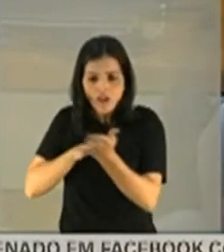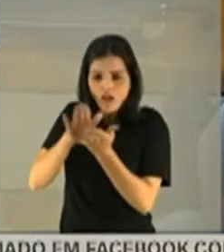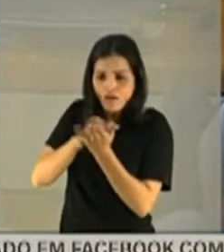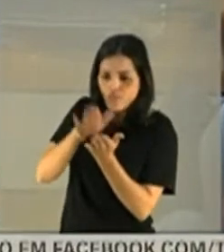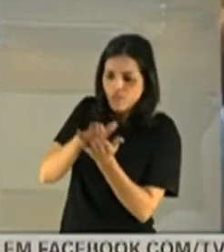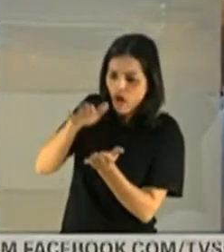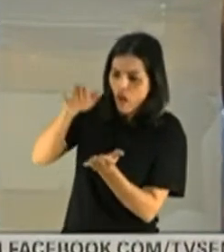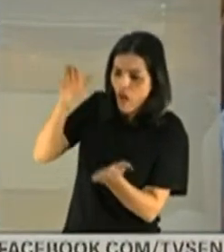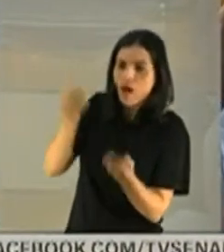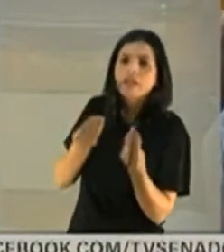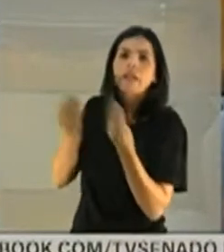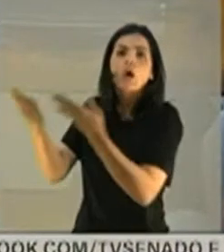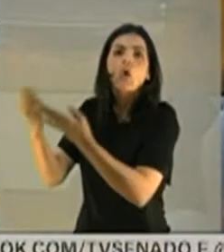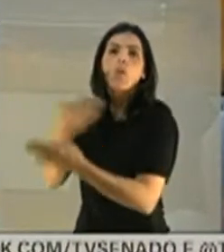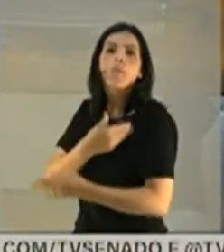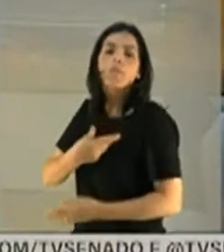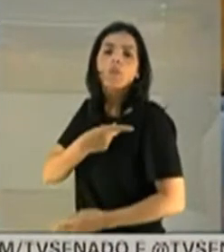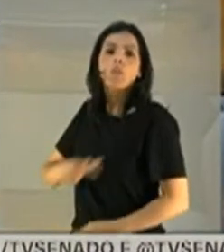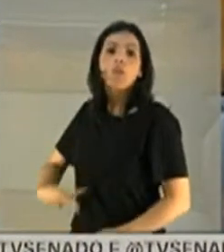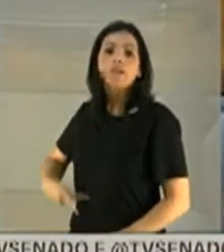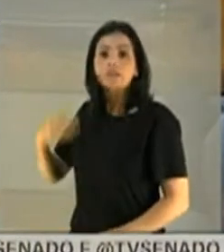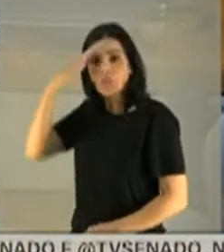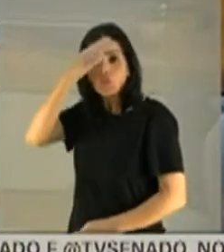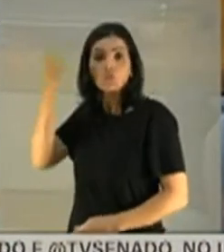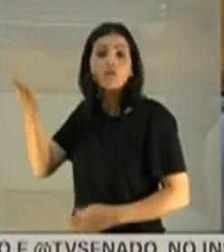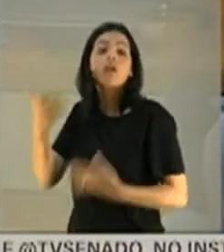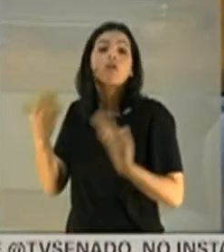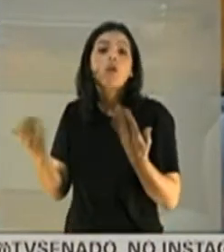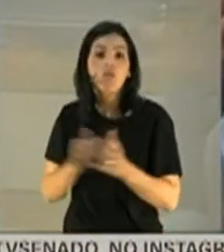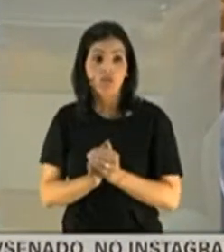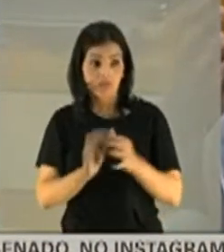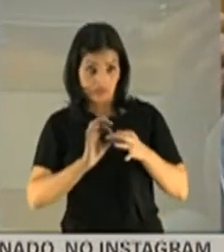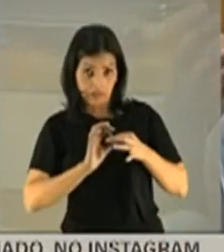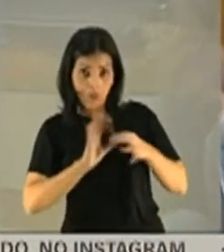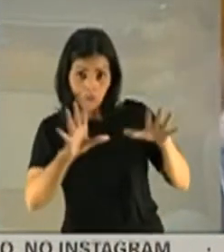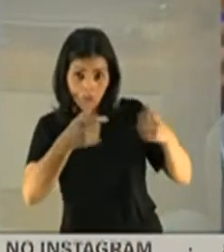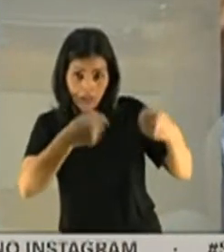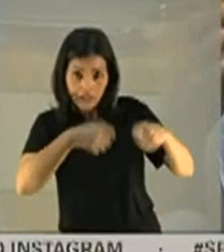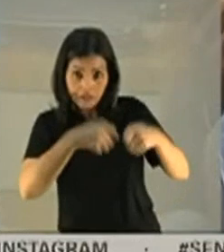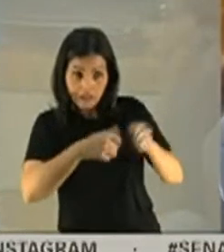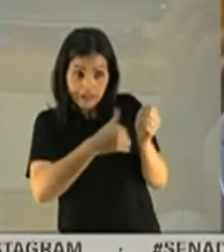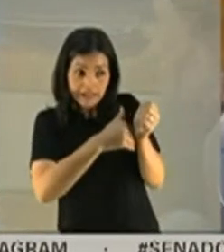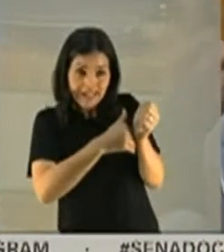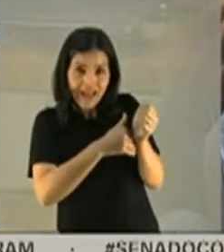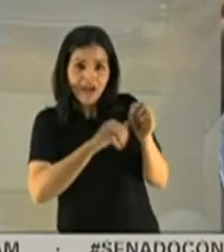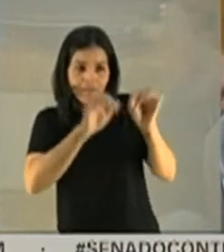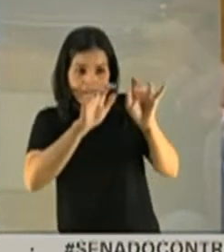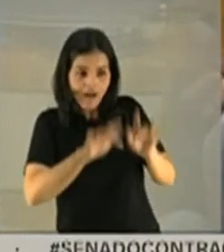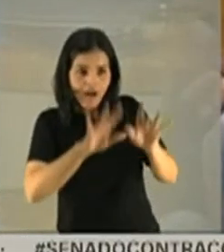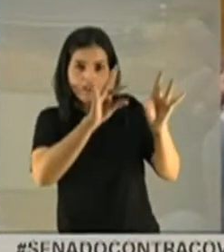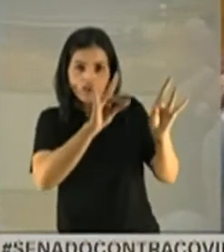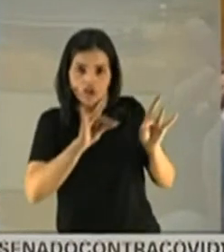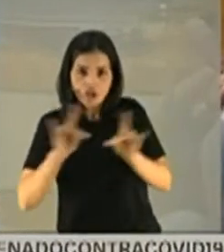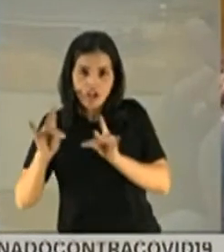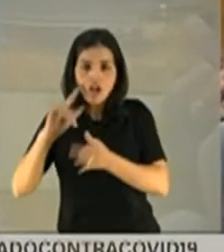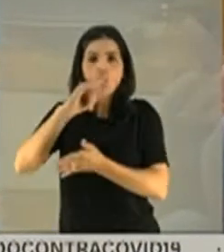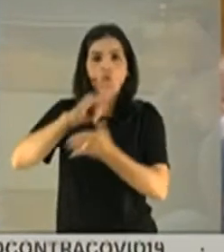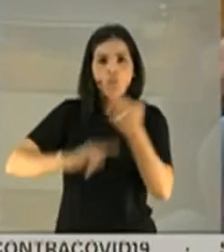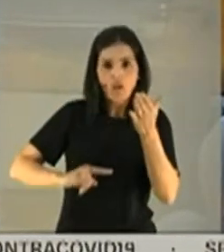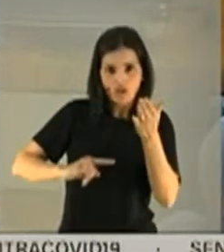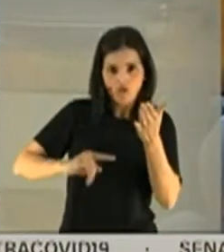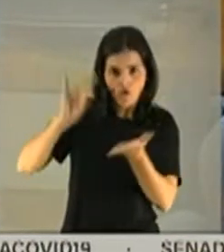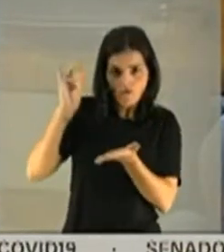Existe, eu estou lhe perguntando aqui por curiosidade, existe um processo de autorização para se retirar um documento oficial do